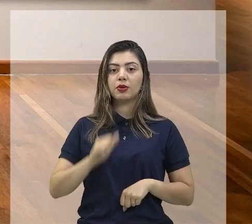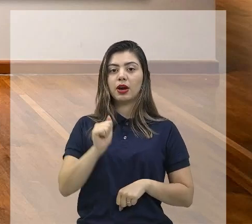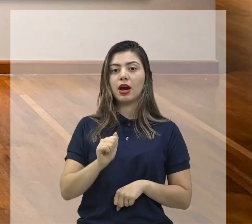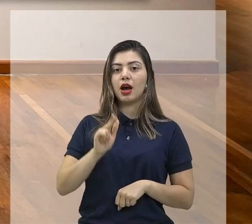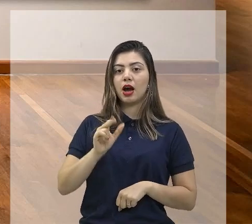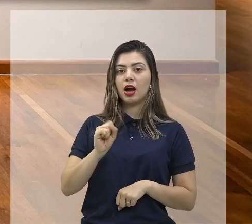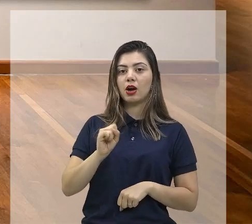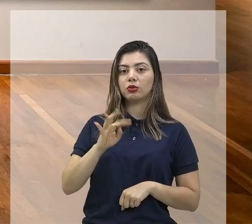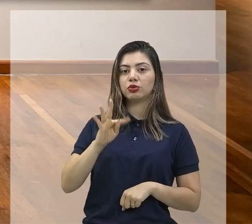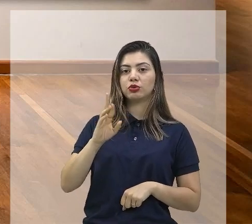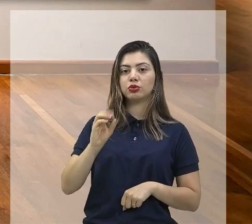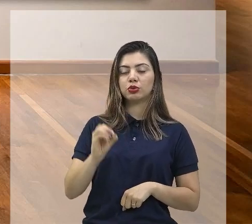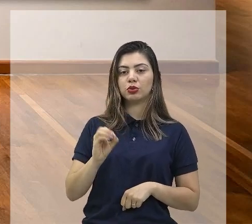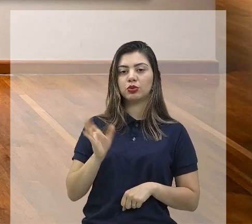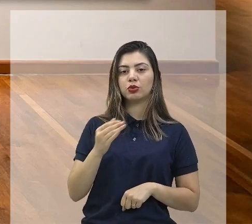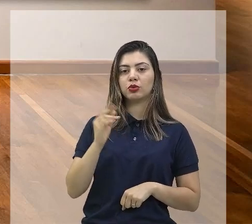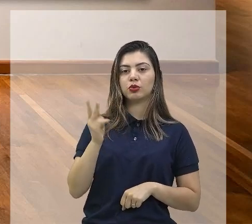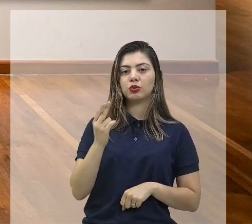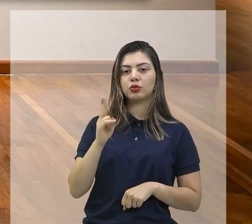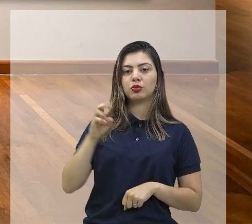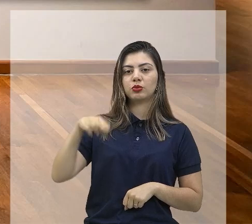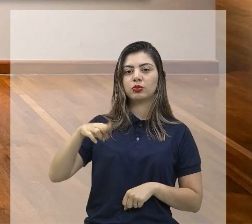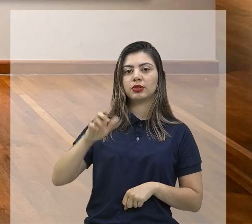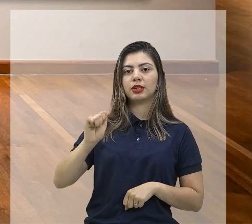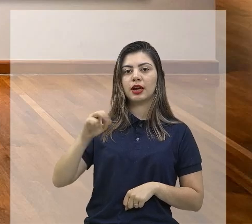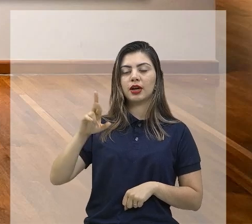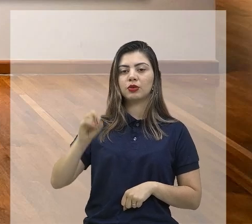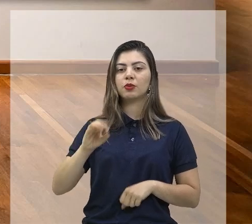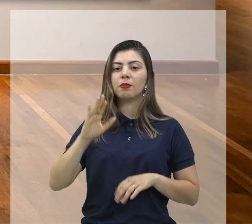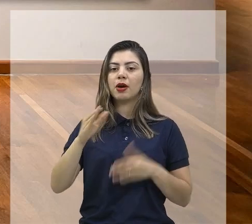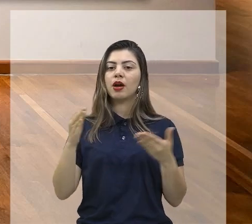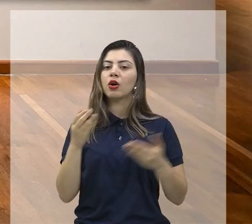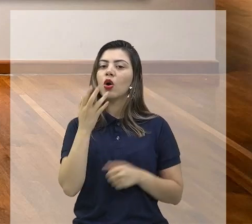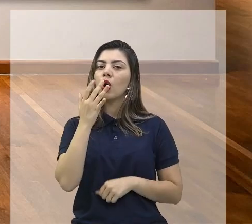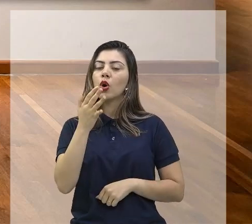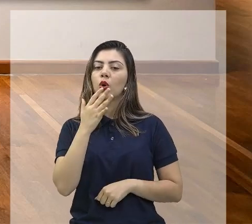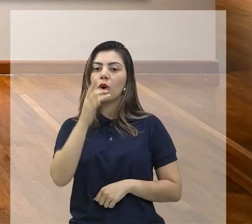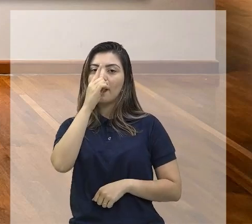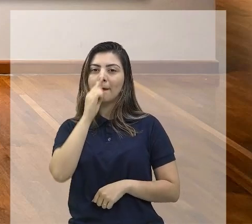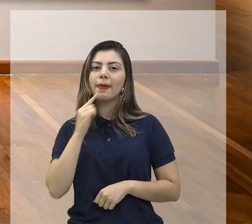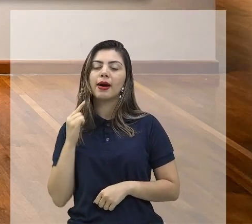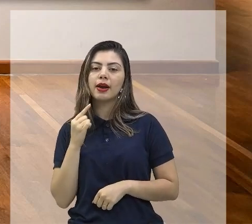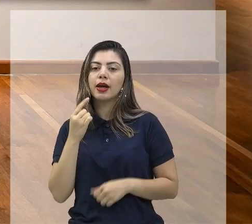temos aqui, então, né, entre esse amarelo quase laranja, o Império